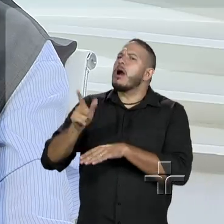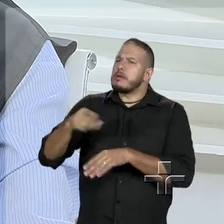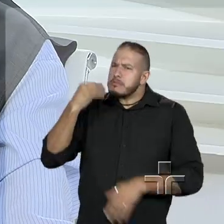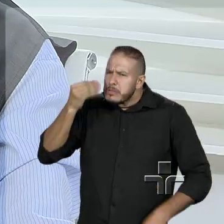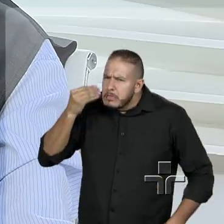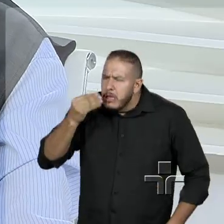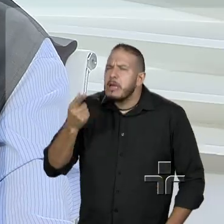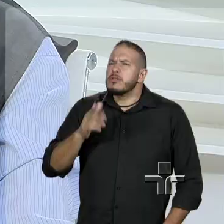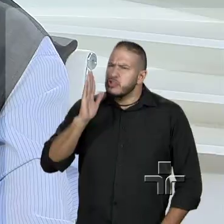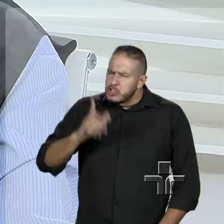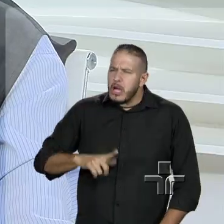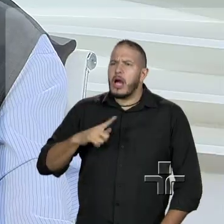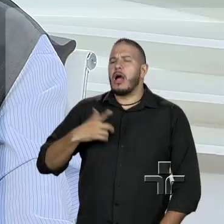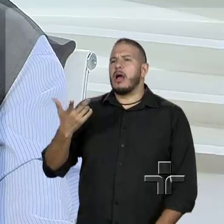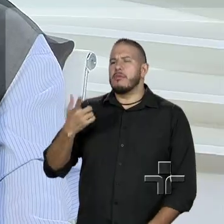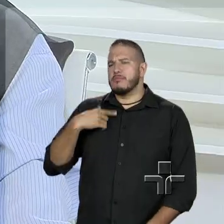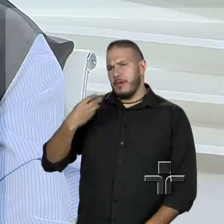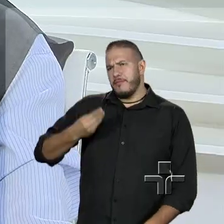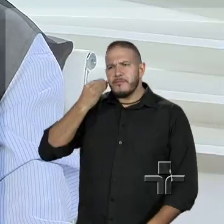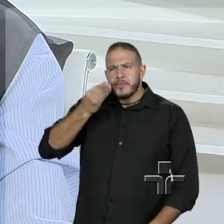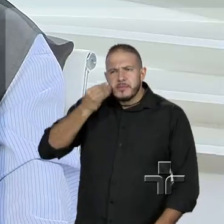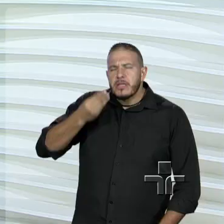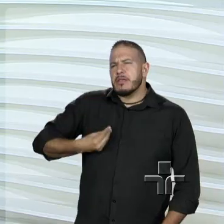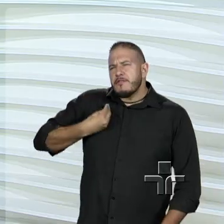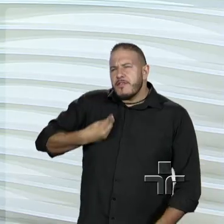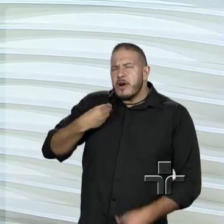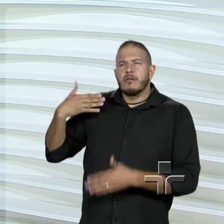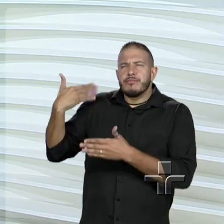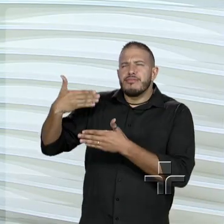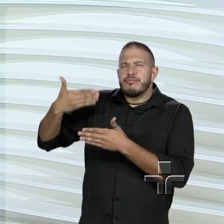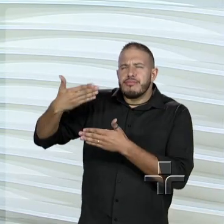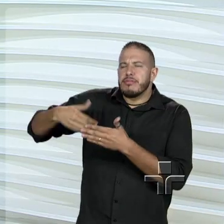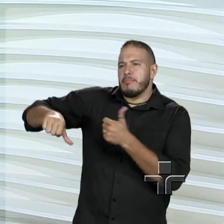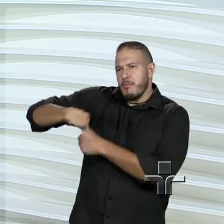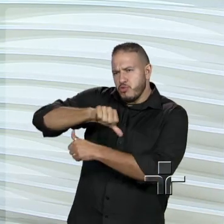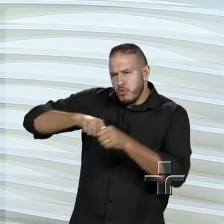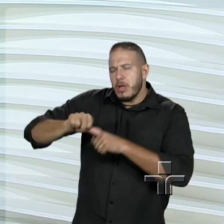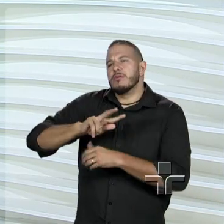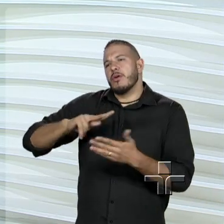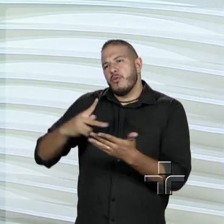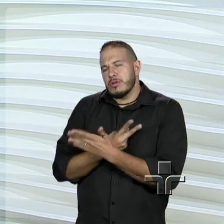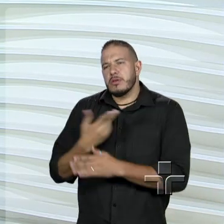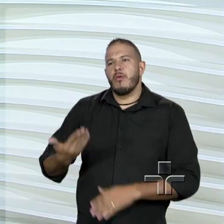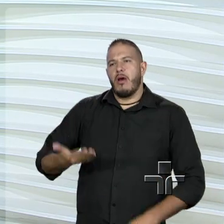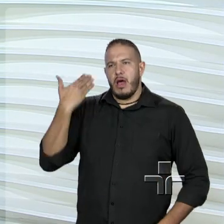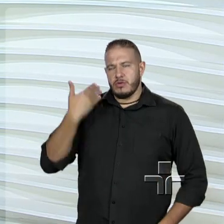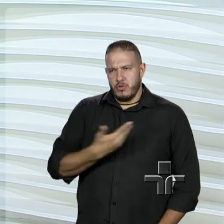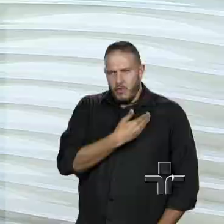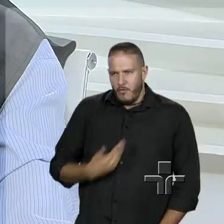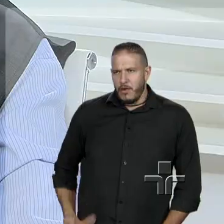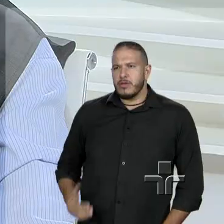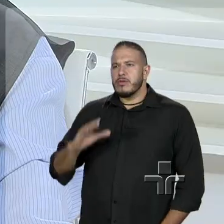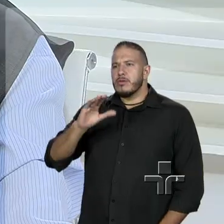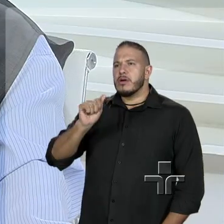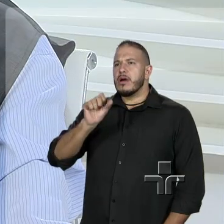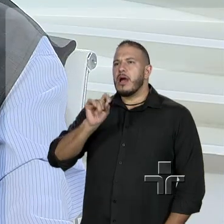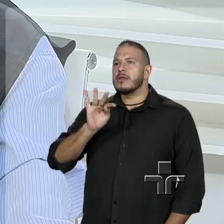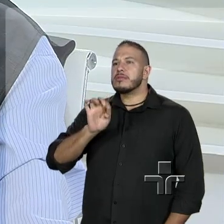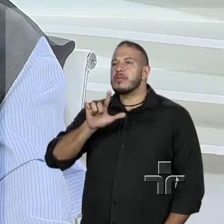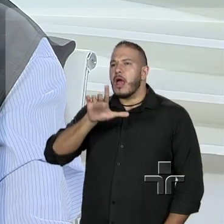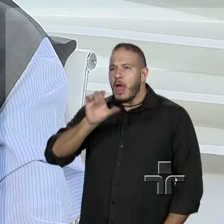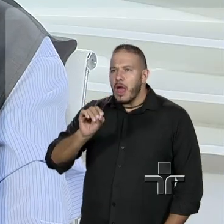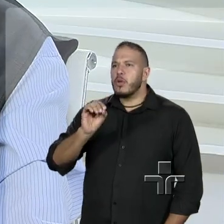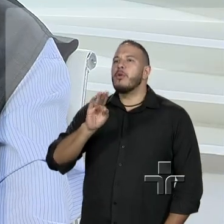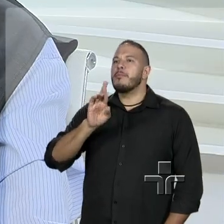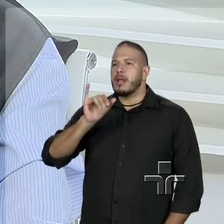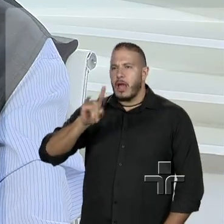produto já de uma grande mudança que aconteceu no governo do Castelo Branco. Hoje não